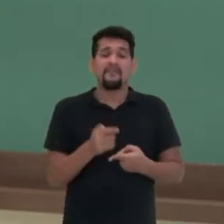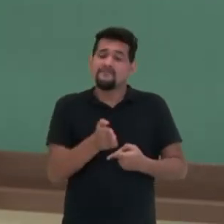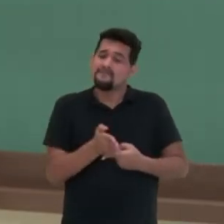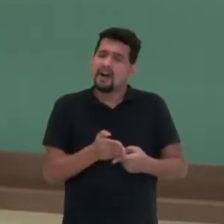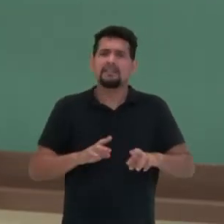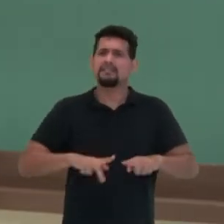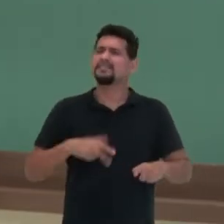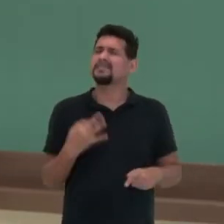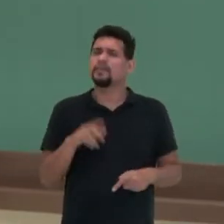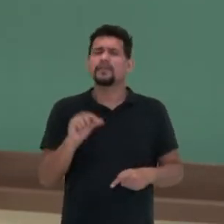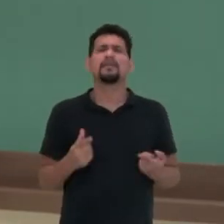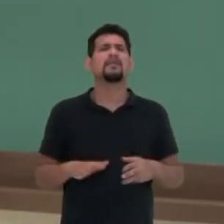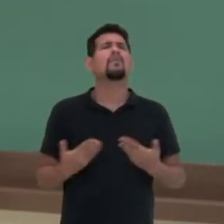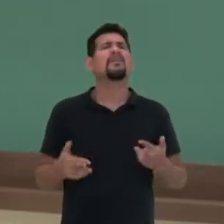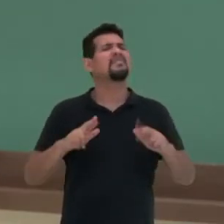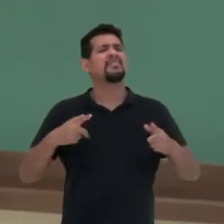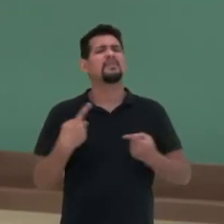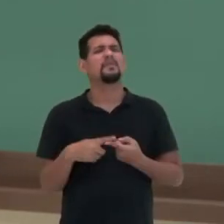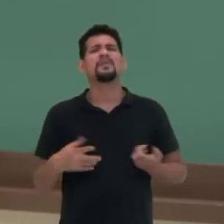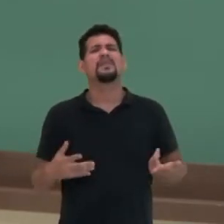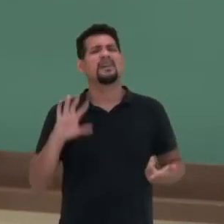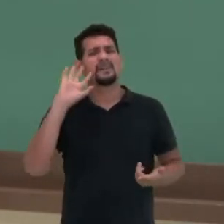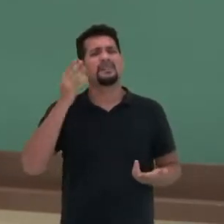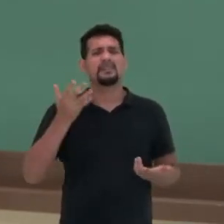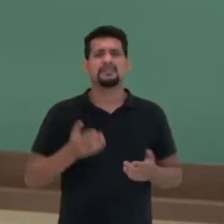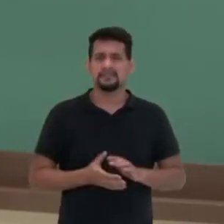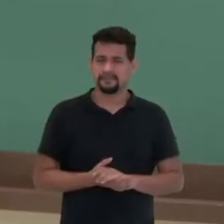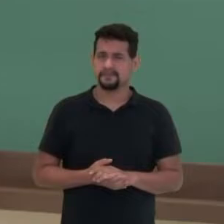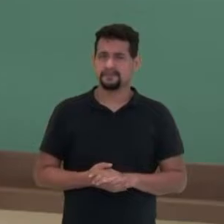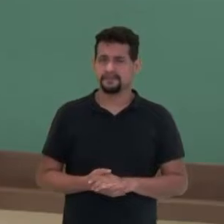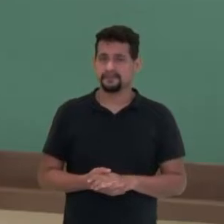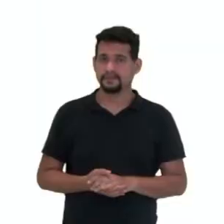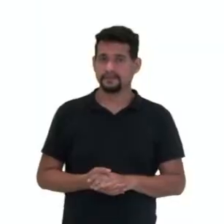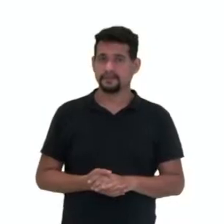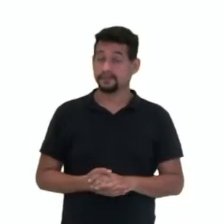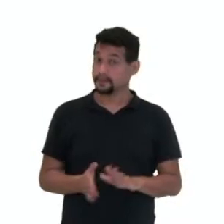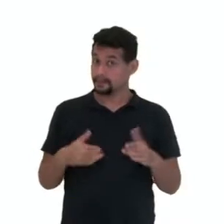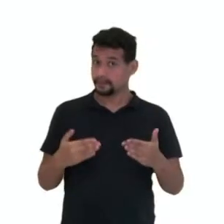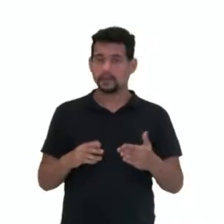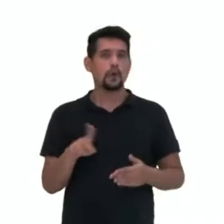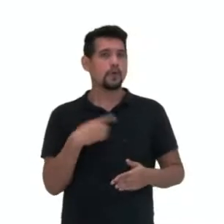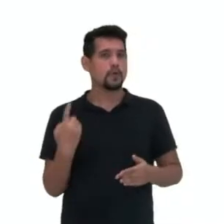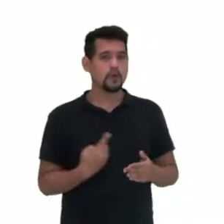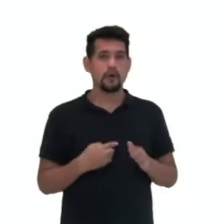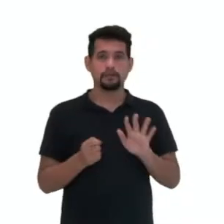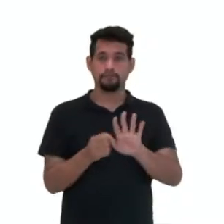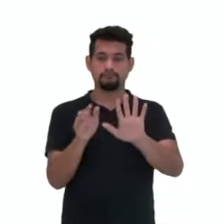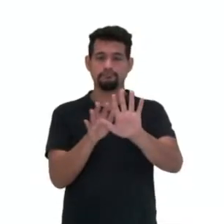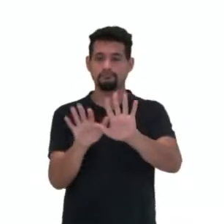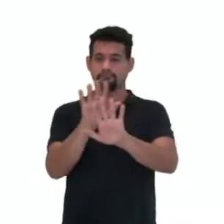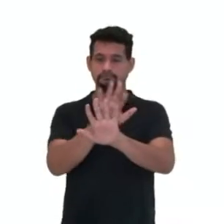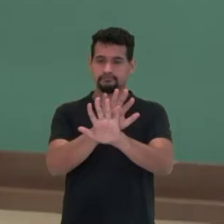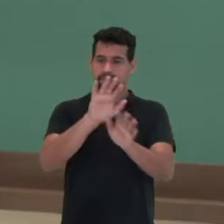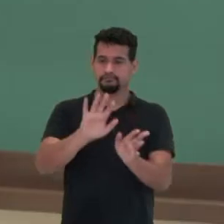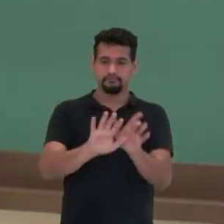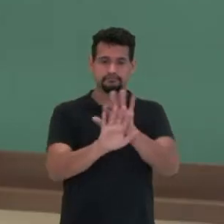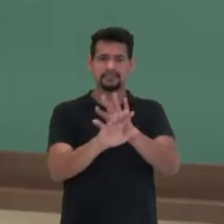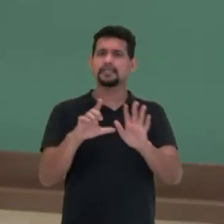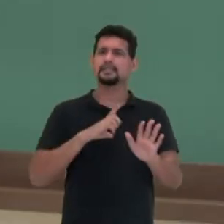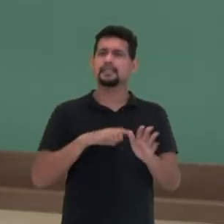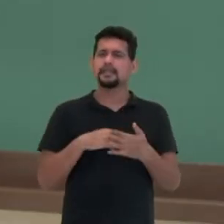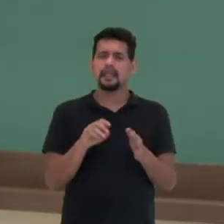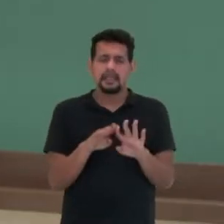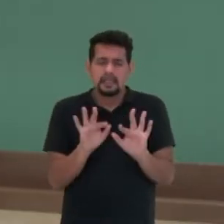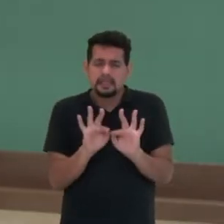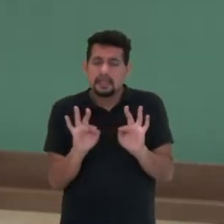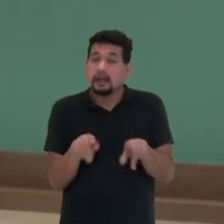tanto. Então, eu vou explicar para vocês o porquê que acontece isso. Nossos dedos e mãos, ele tem um sistema sensorial